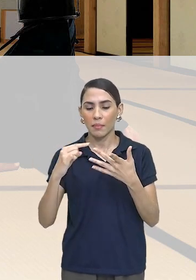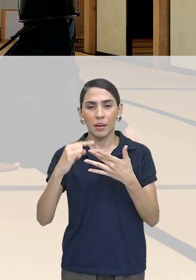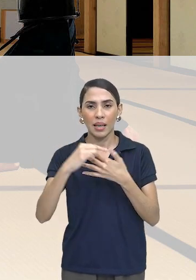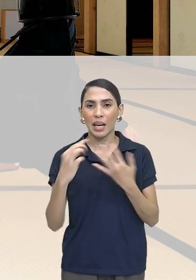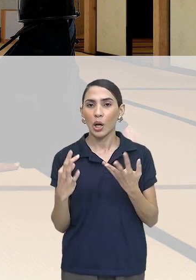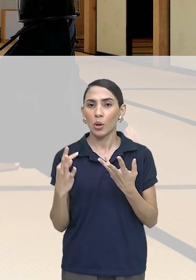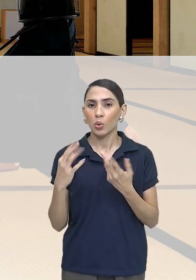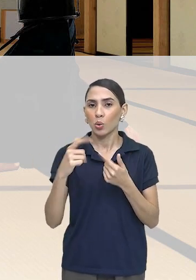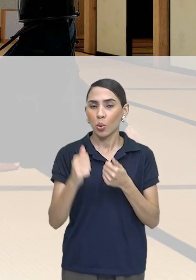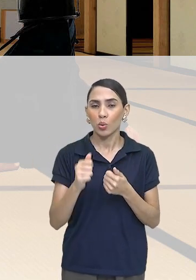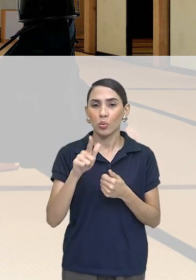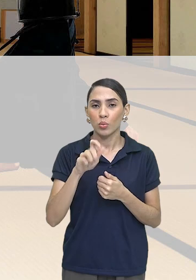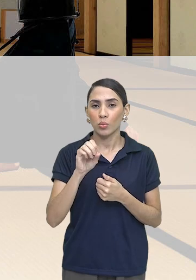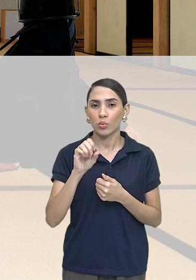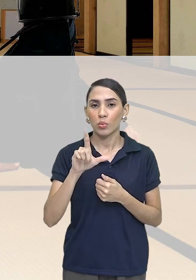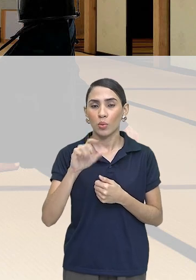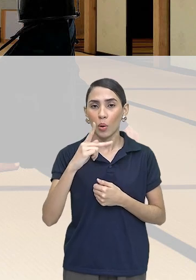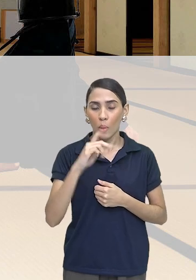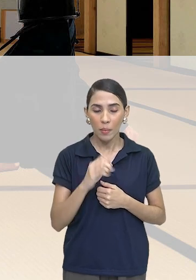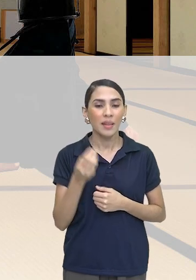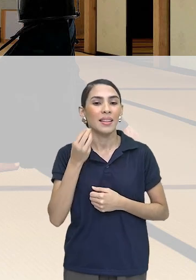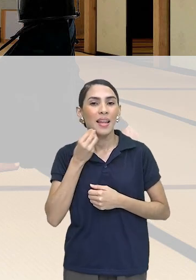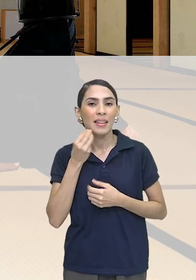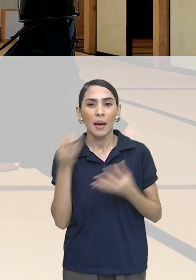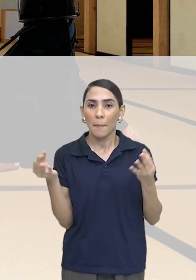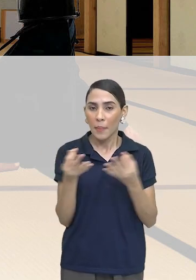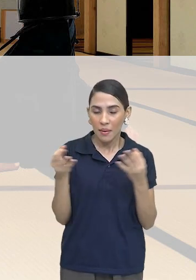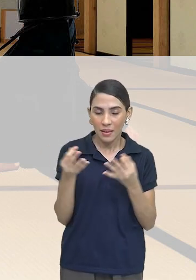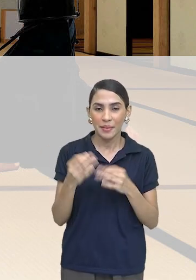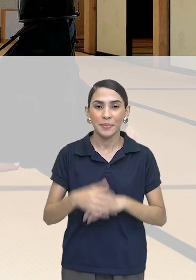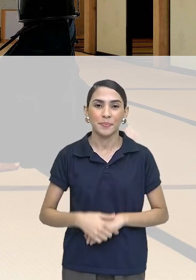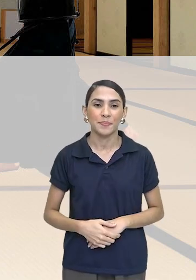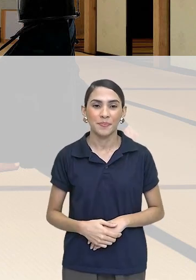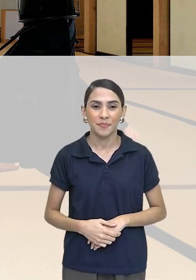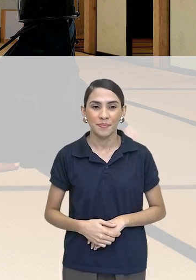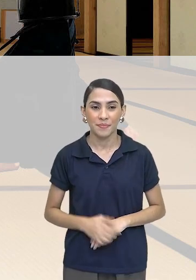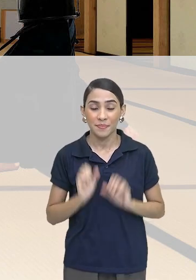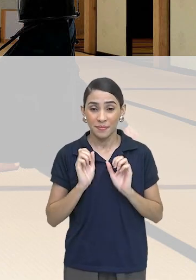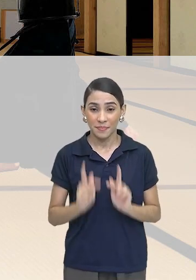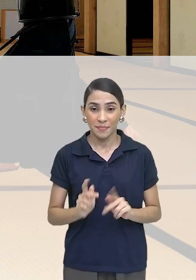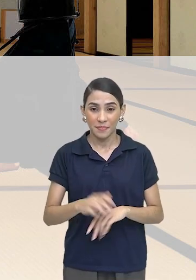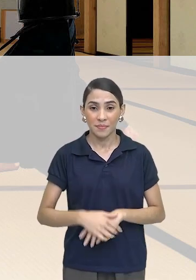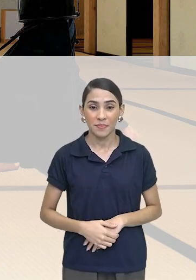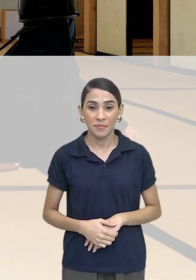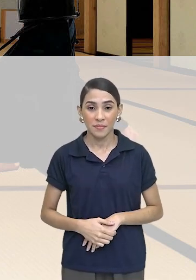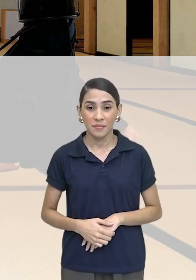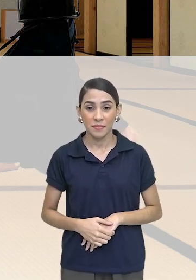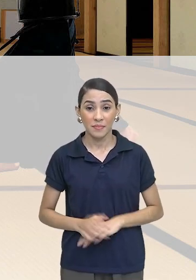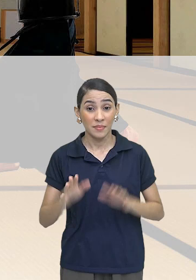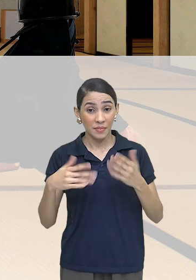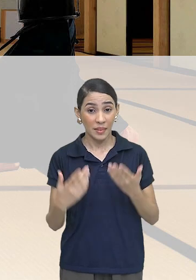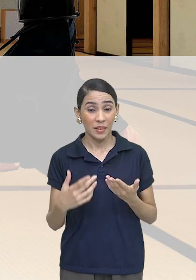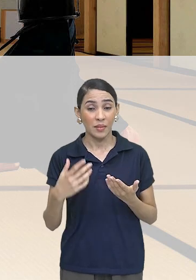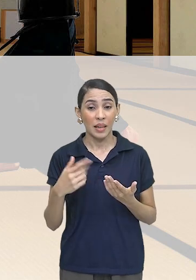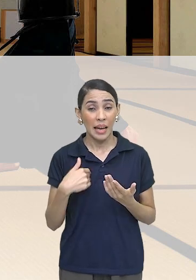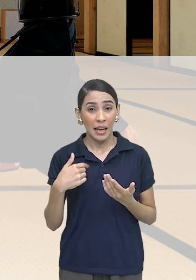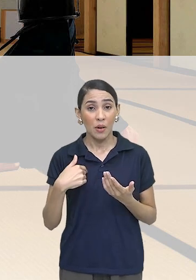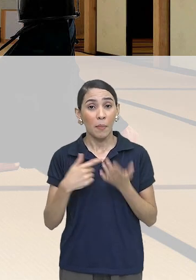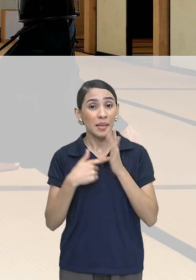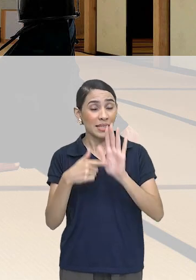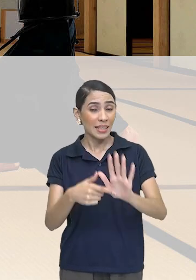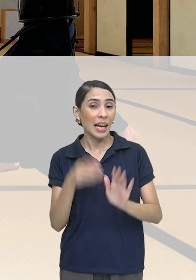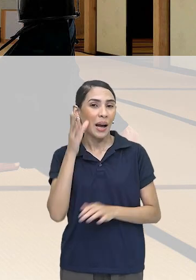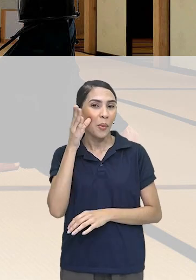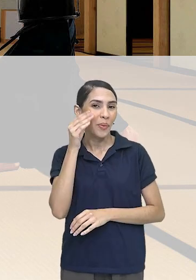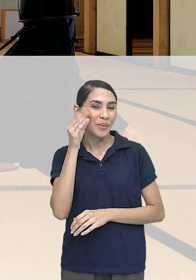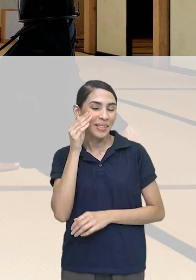Men, Koteis, tem que tentar atingir o seu oponente, tá bom? E aí eu trouxe algumas